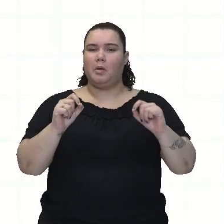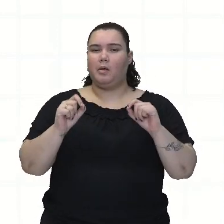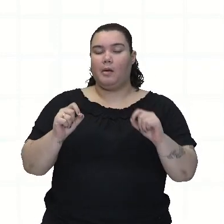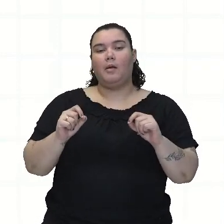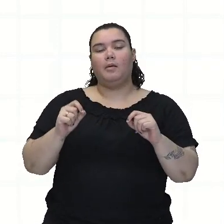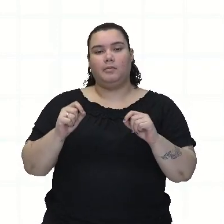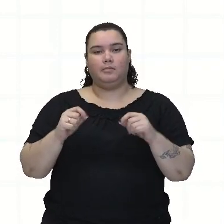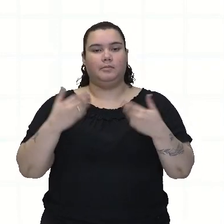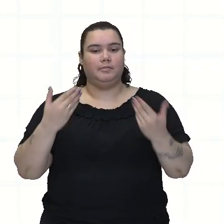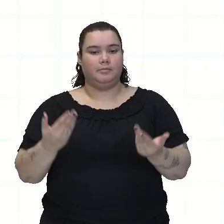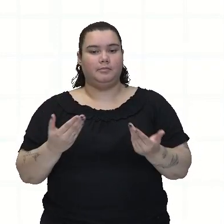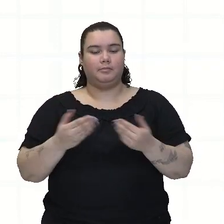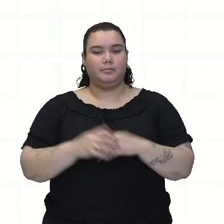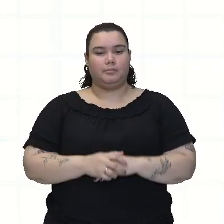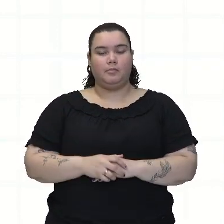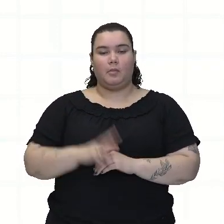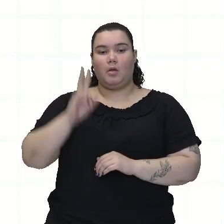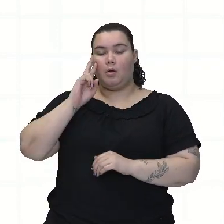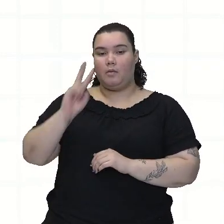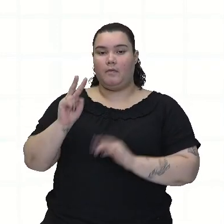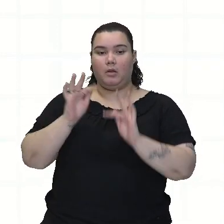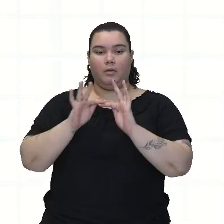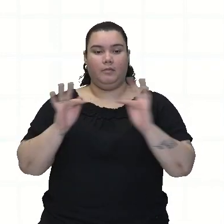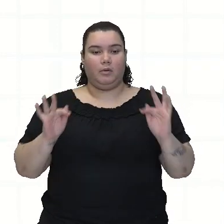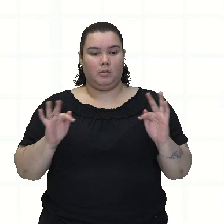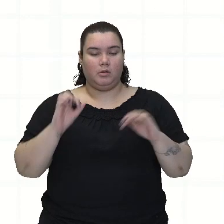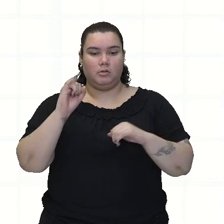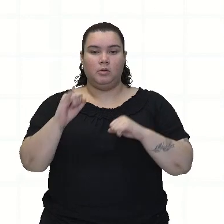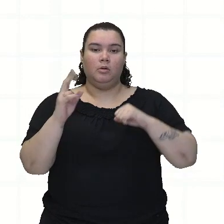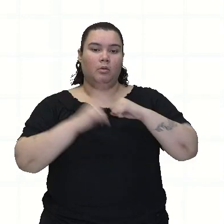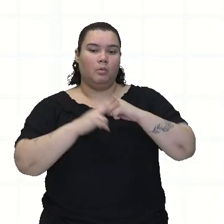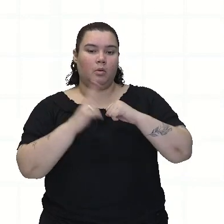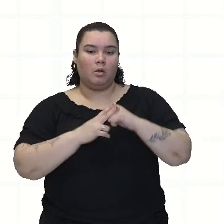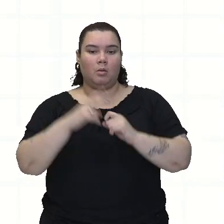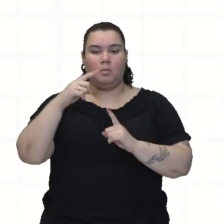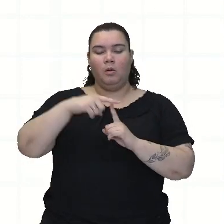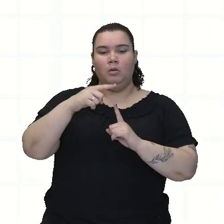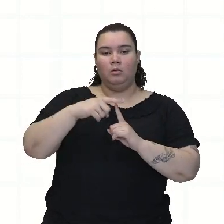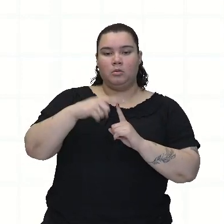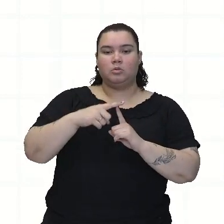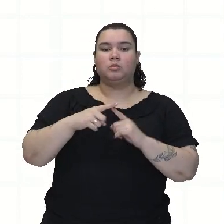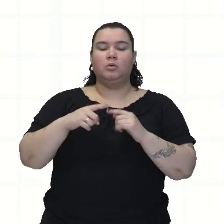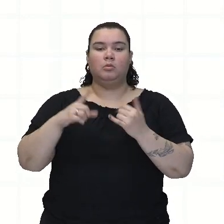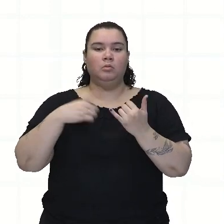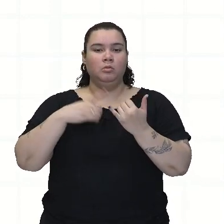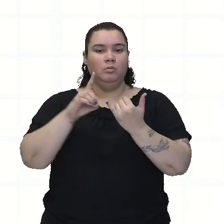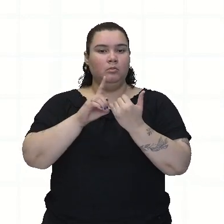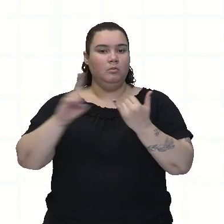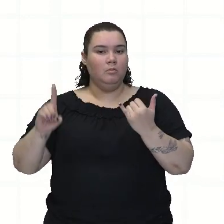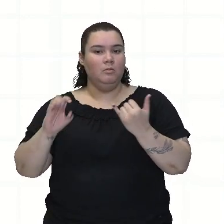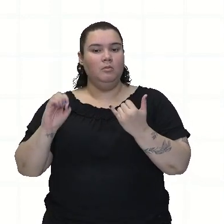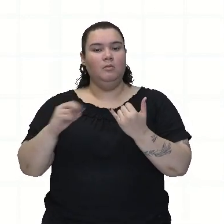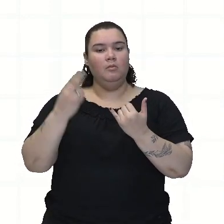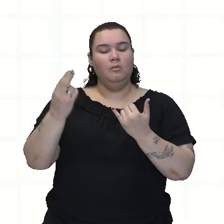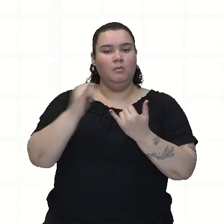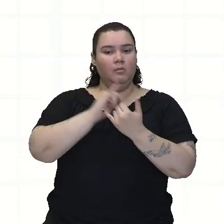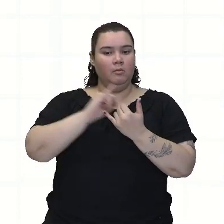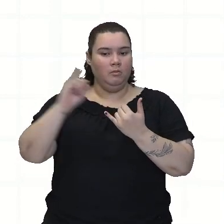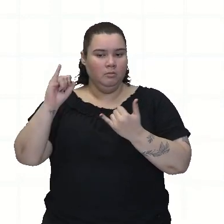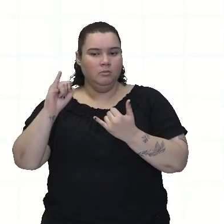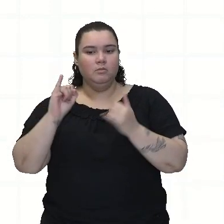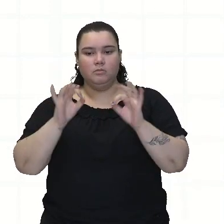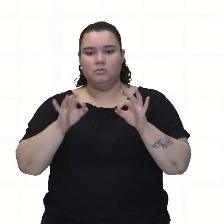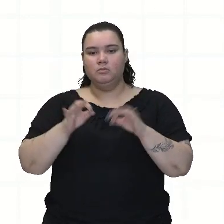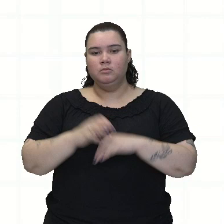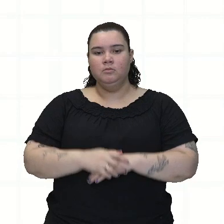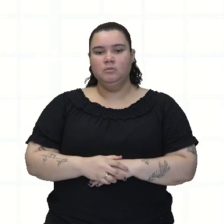É aí que eu vou ver se o meu verbo é transitivo direto ou indireto, porque aqui é um artigo. Aqui